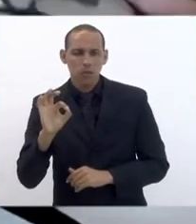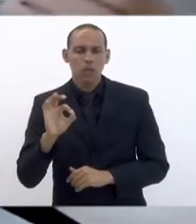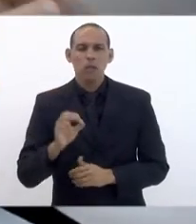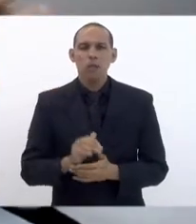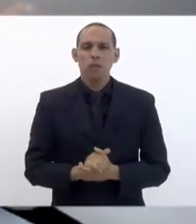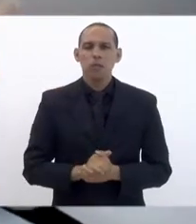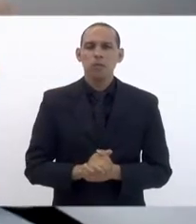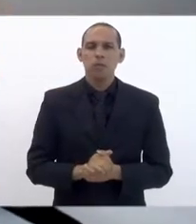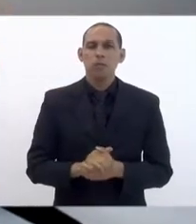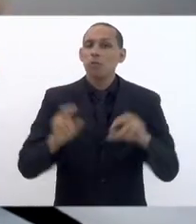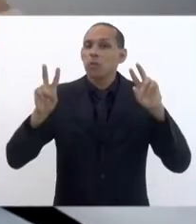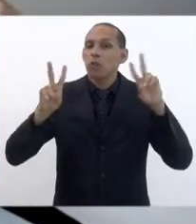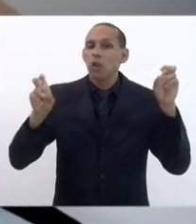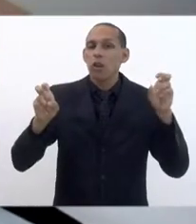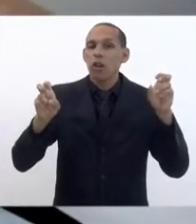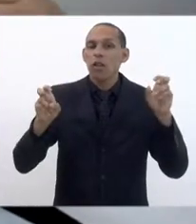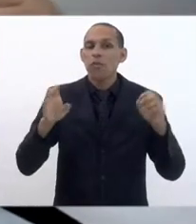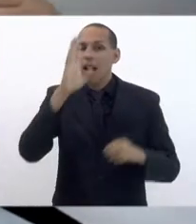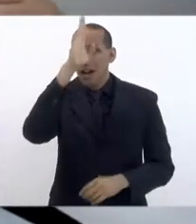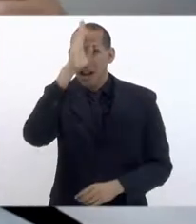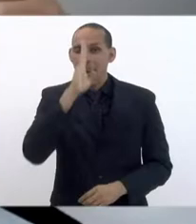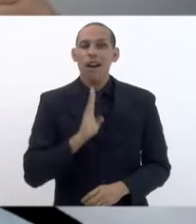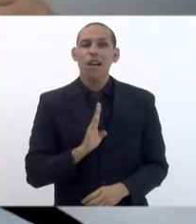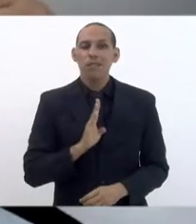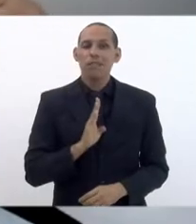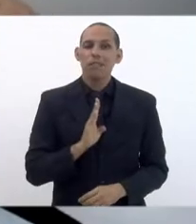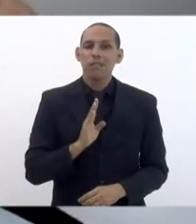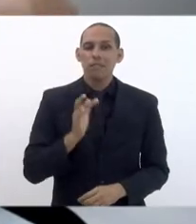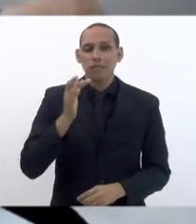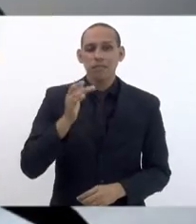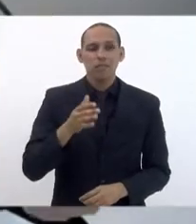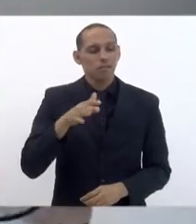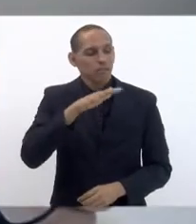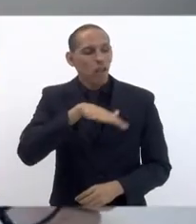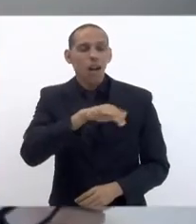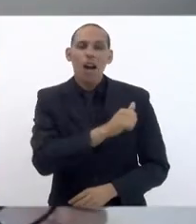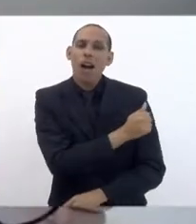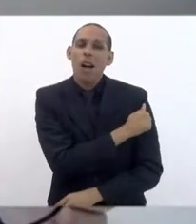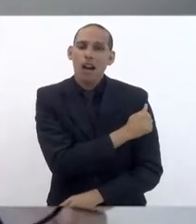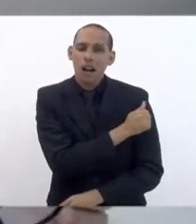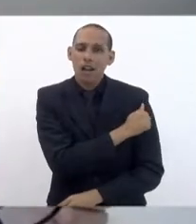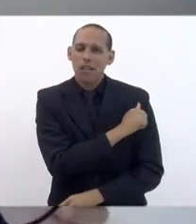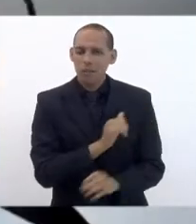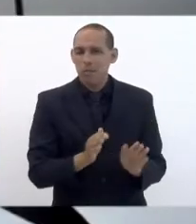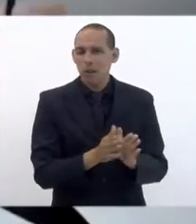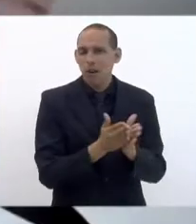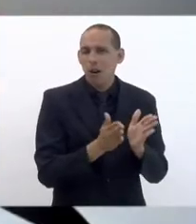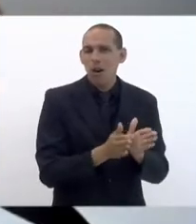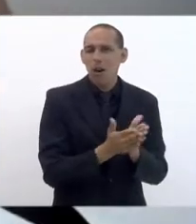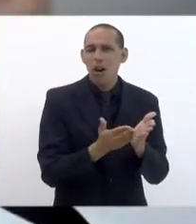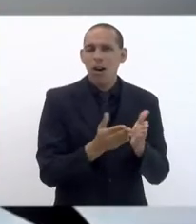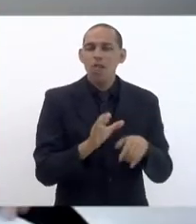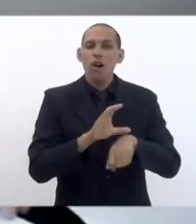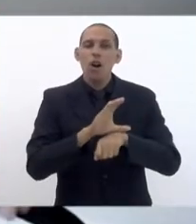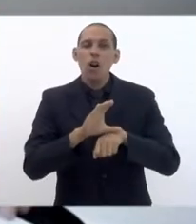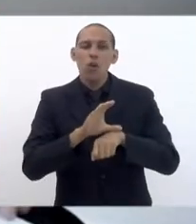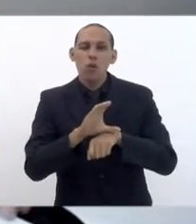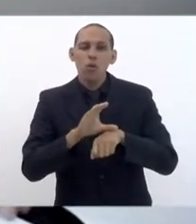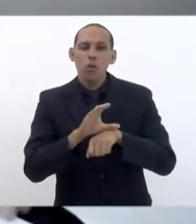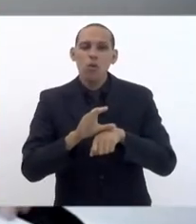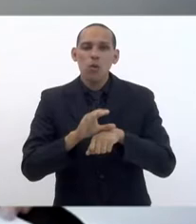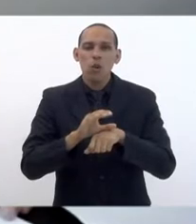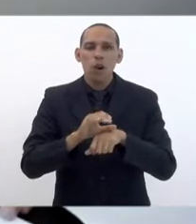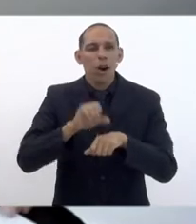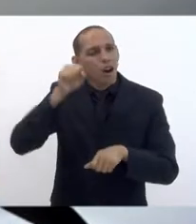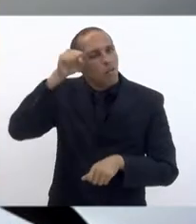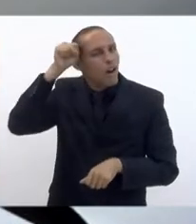4.510, sobre a gratuidade para estudantes de baixa renda dos cursos pré-vestibulares